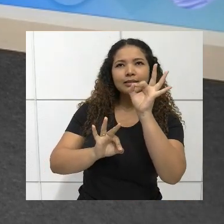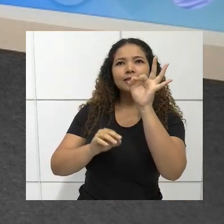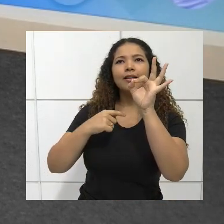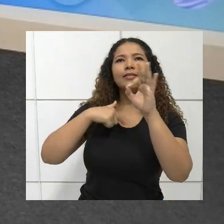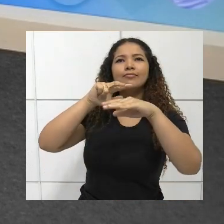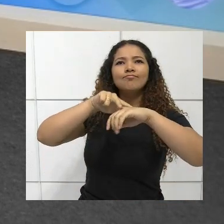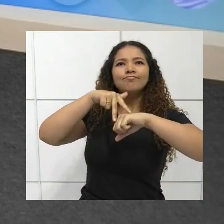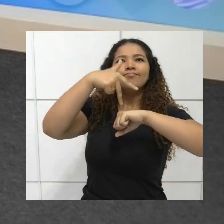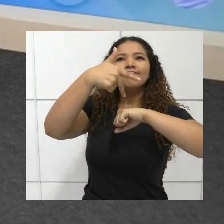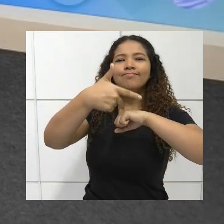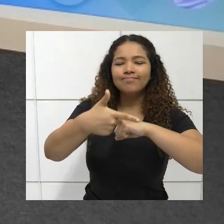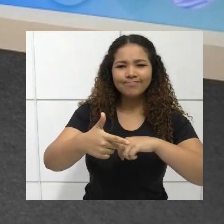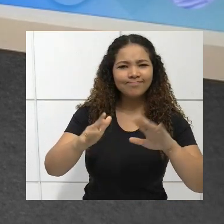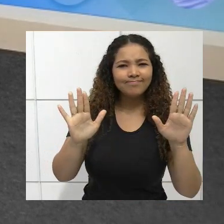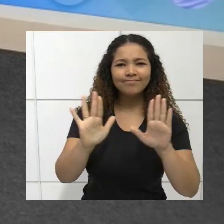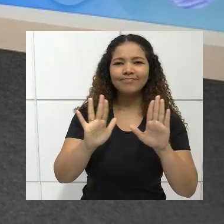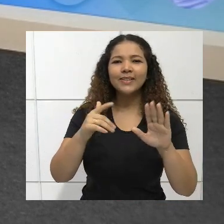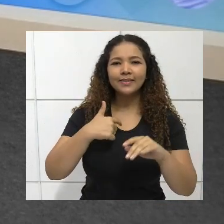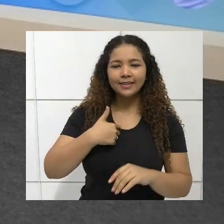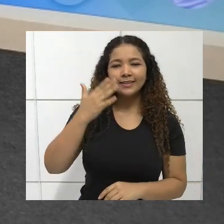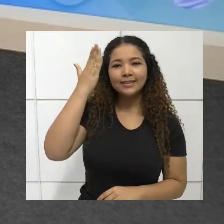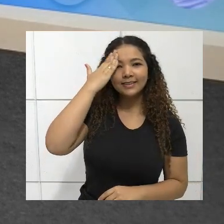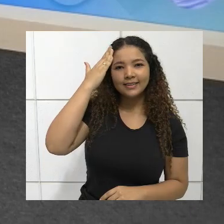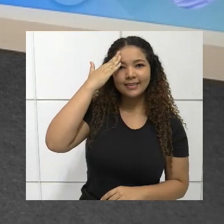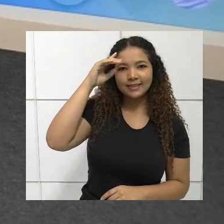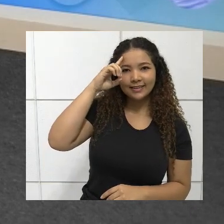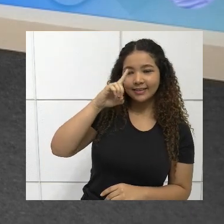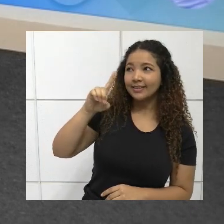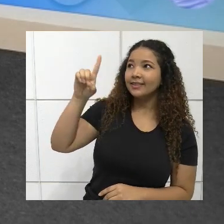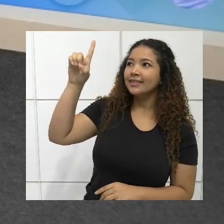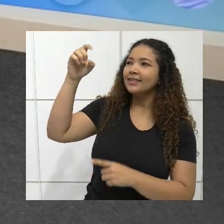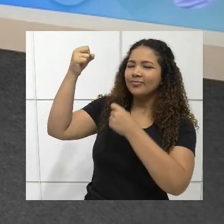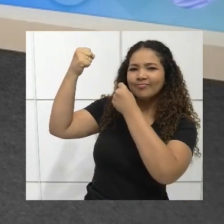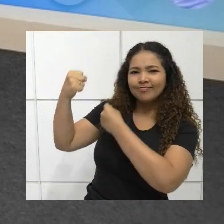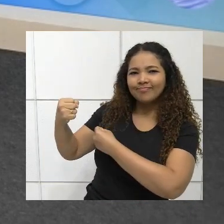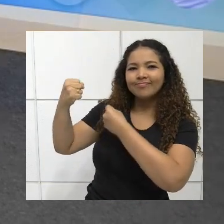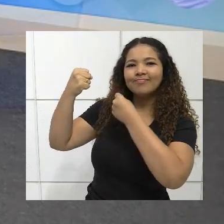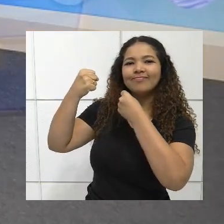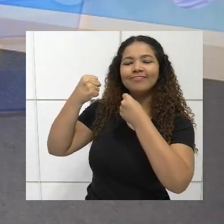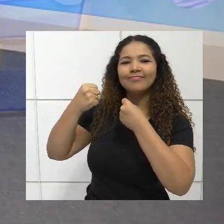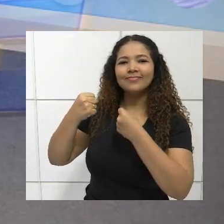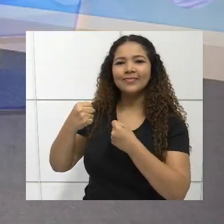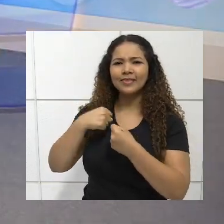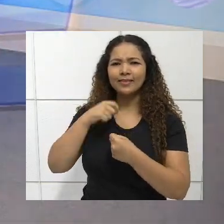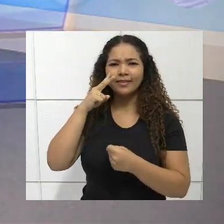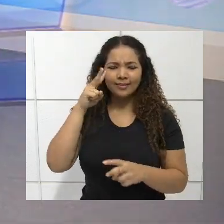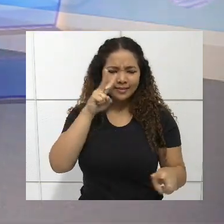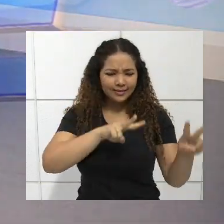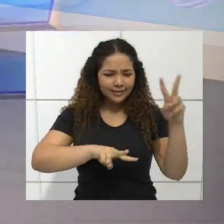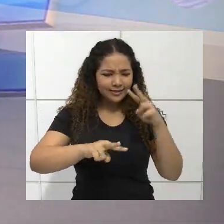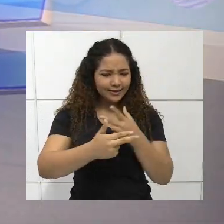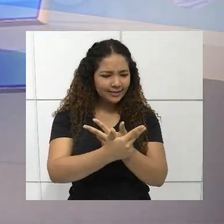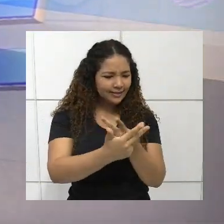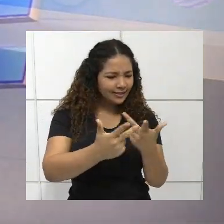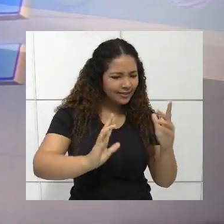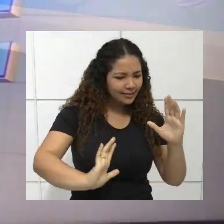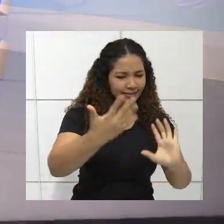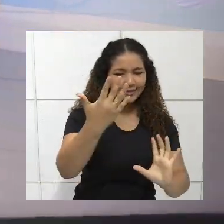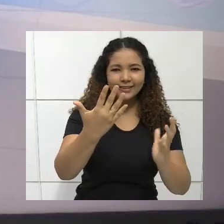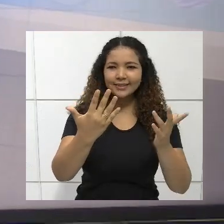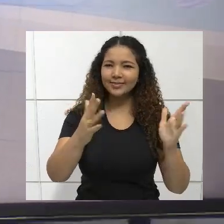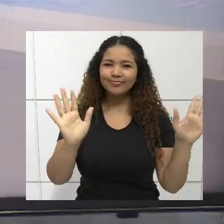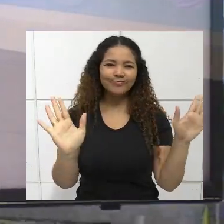alto não vou me lançar só para demonstrar o teu poder. Eu não preciso